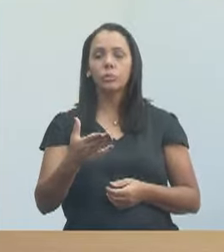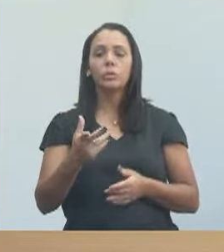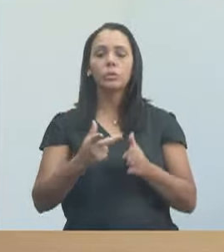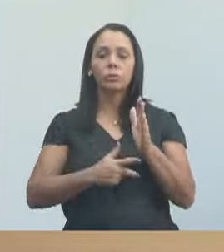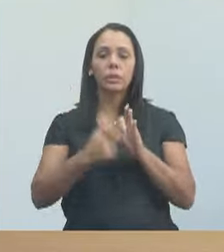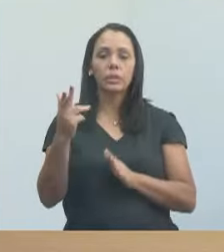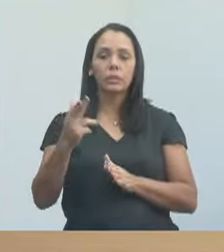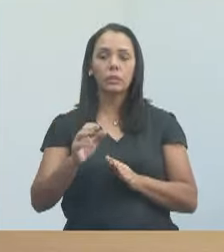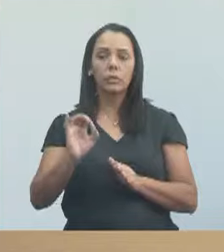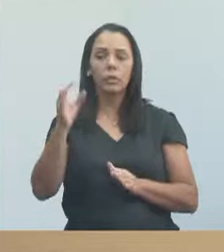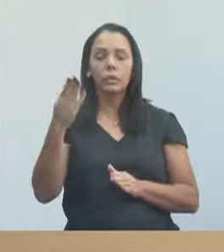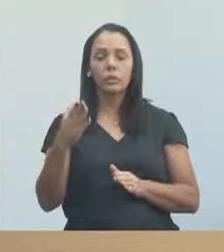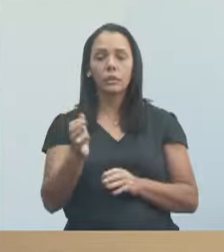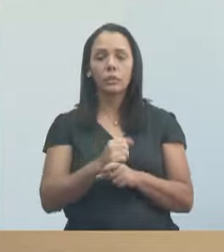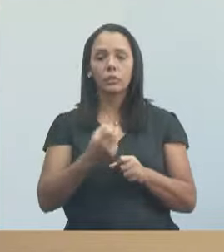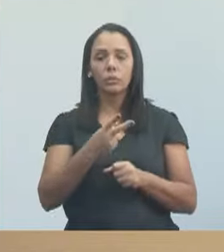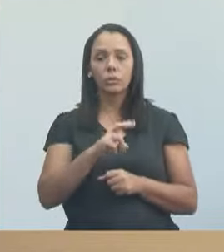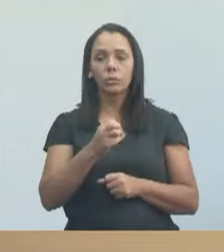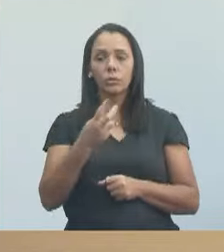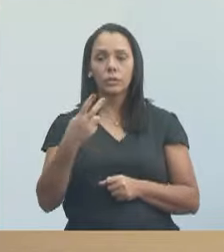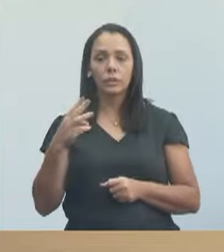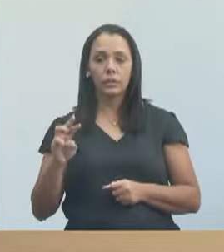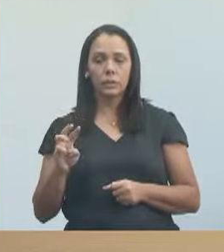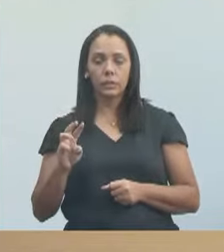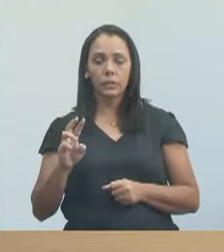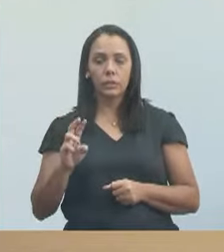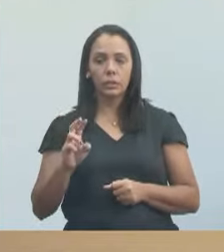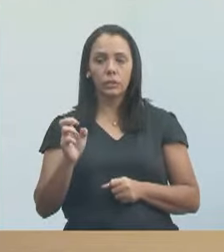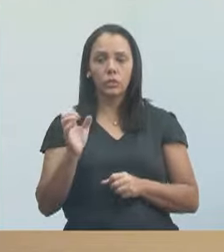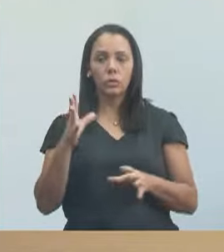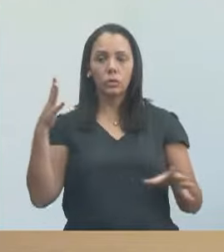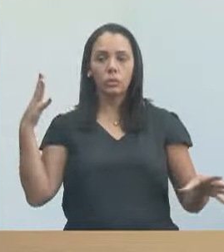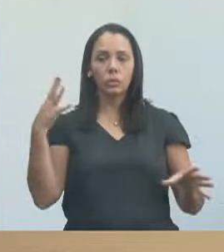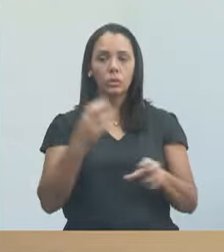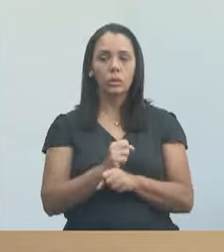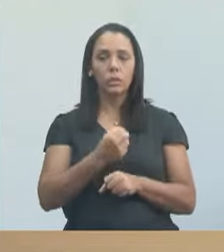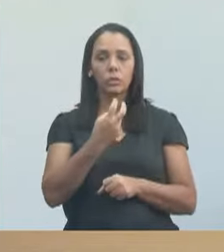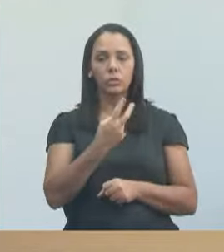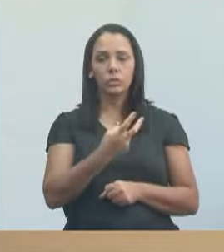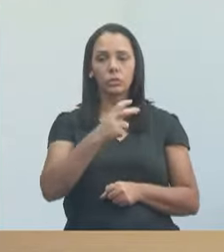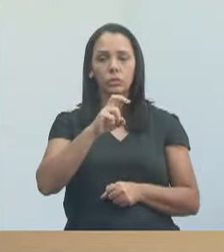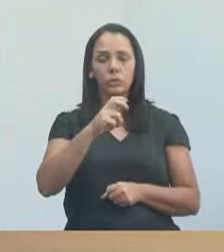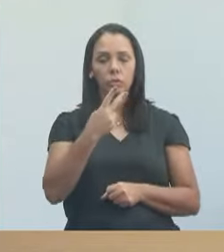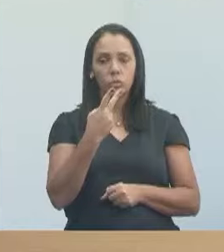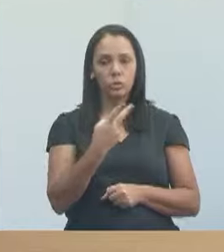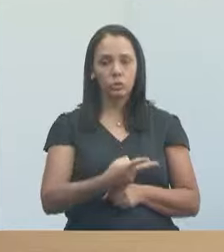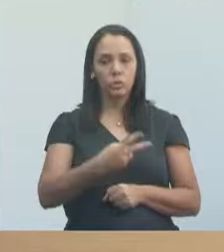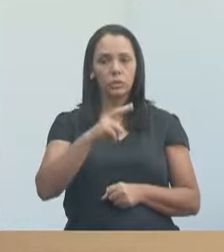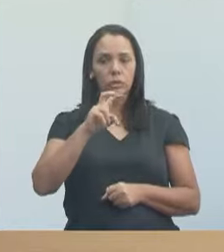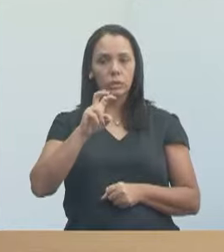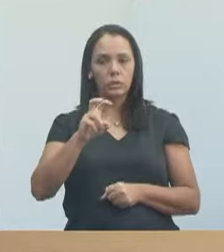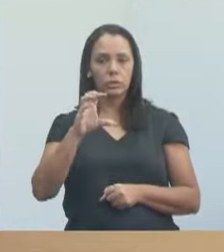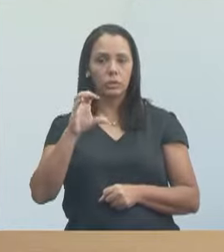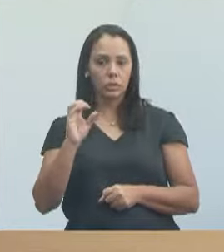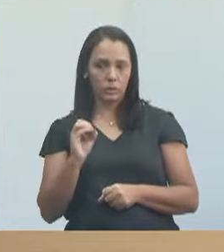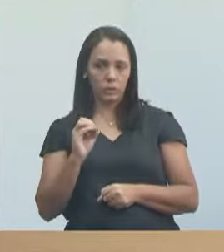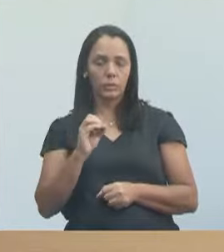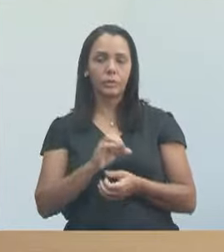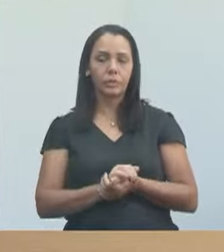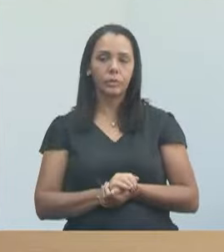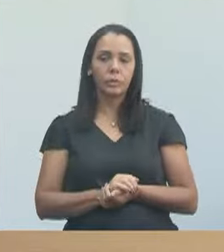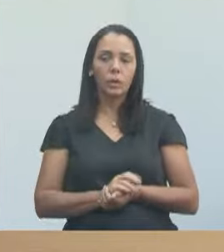castração a partir de 2025, 250 castração de forma regular, não é? Porque parou 7 meses aqui em Jacareí.